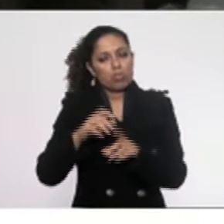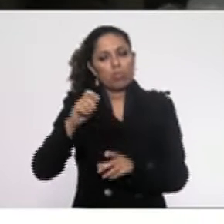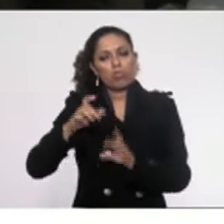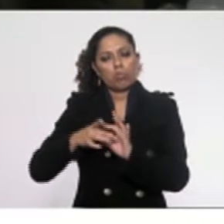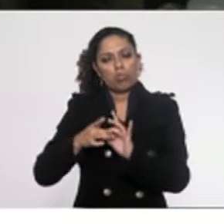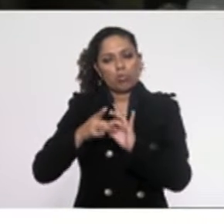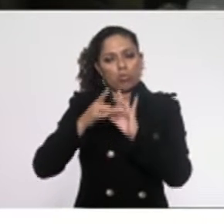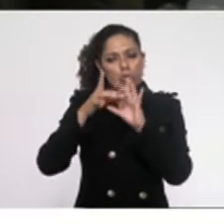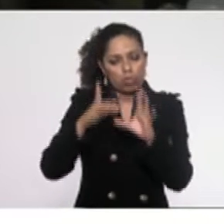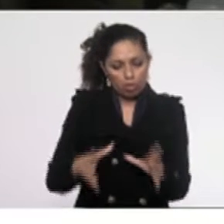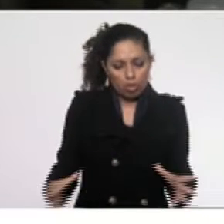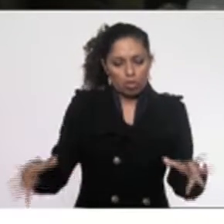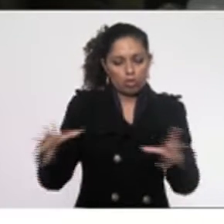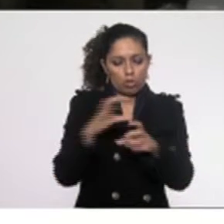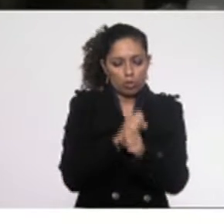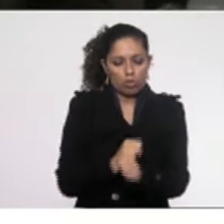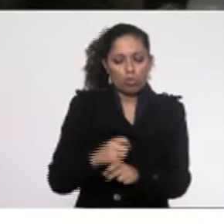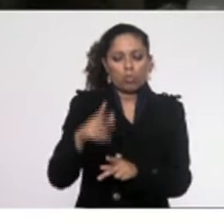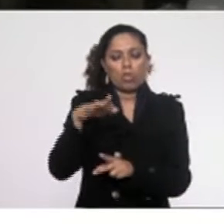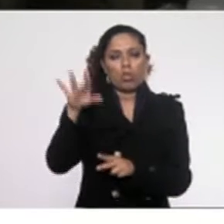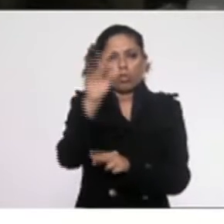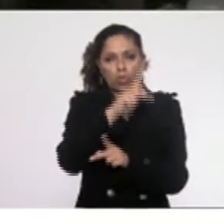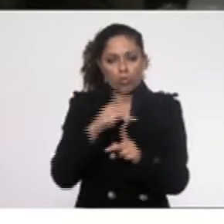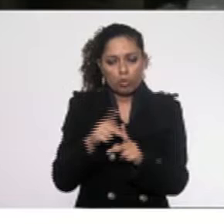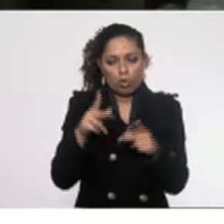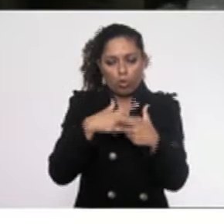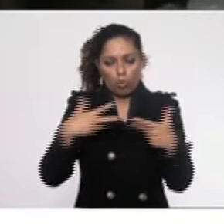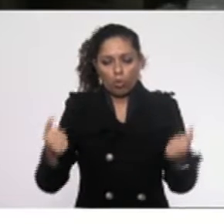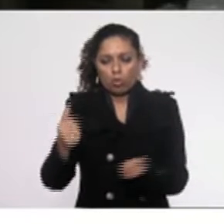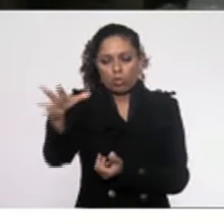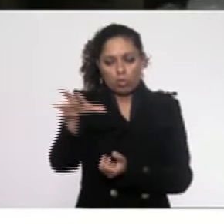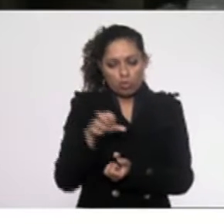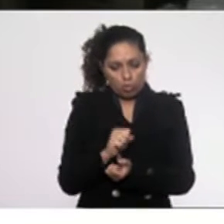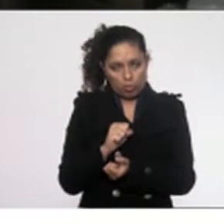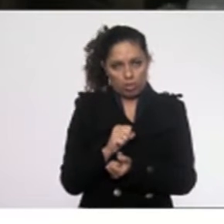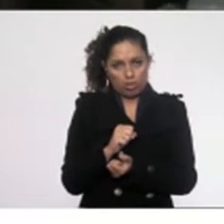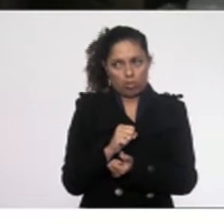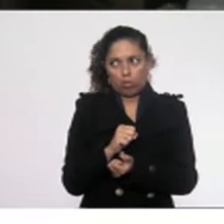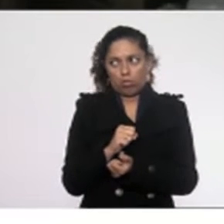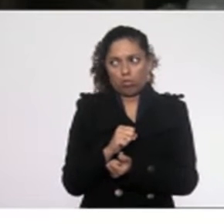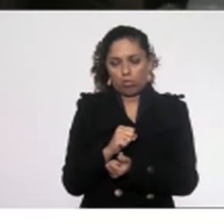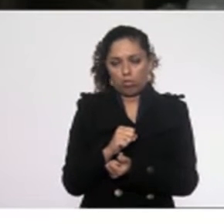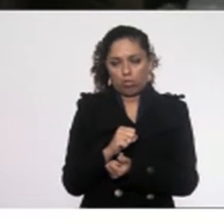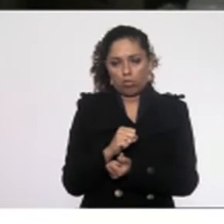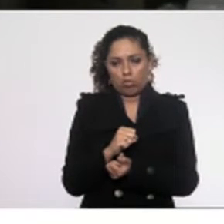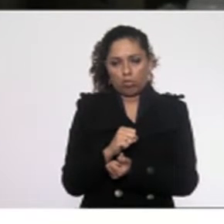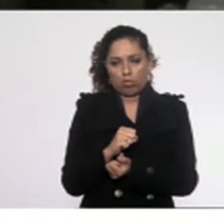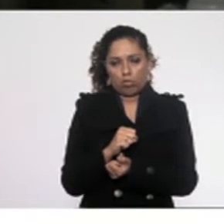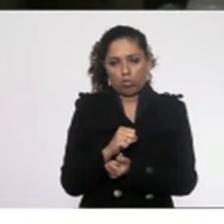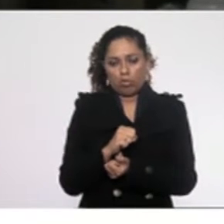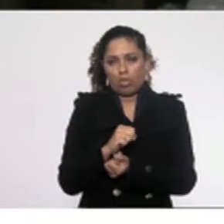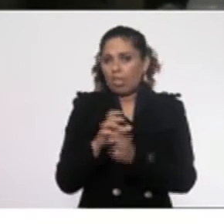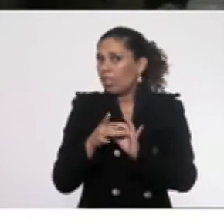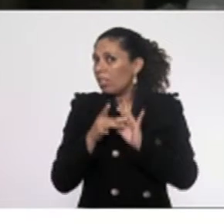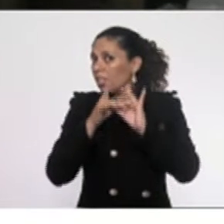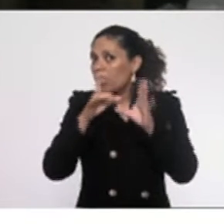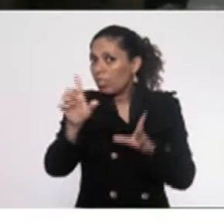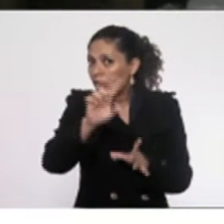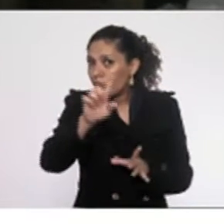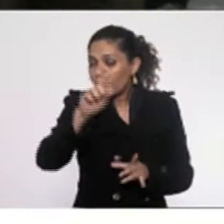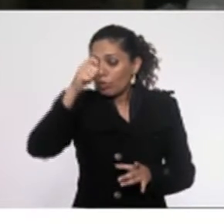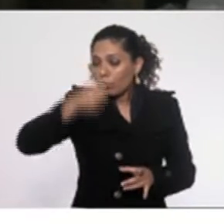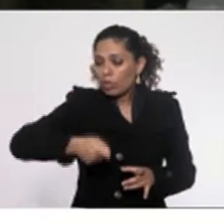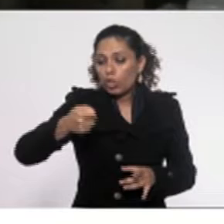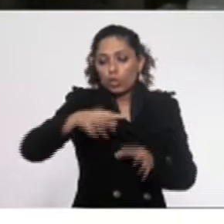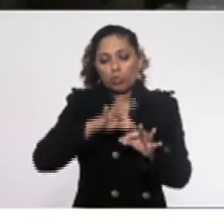autorizado a incorporar ao patrimônio do Rio Previdência os seguintes ativos. Não é autorizativa, querido.